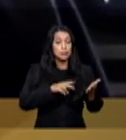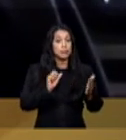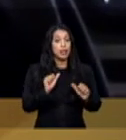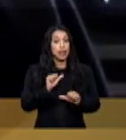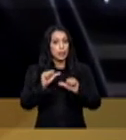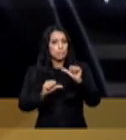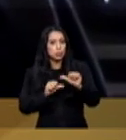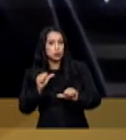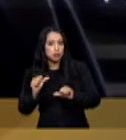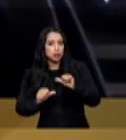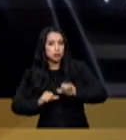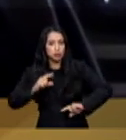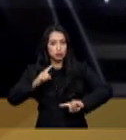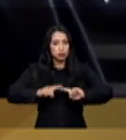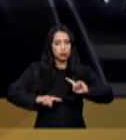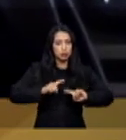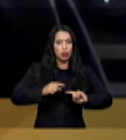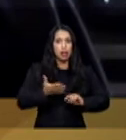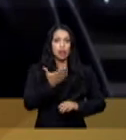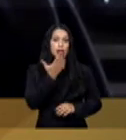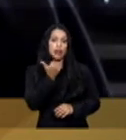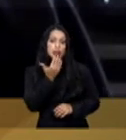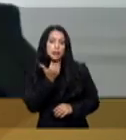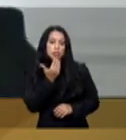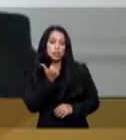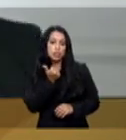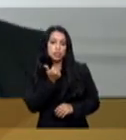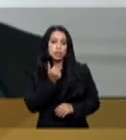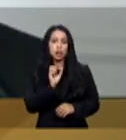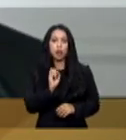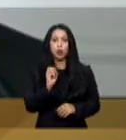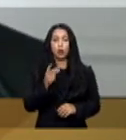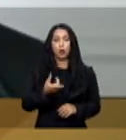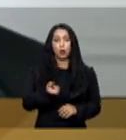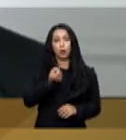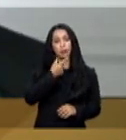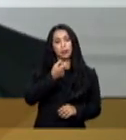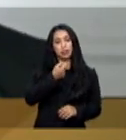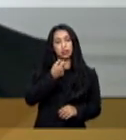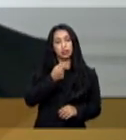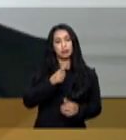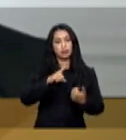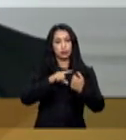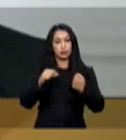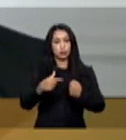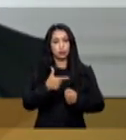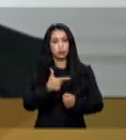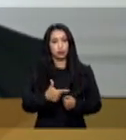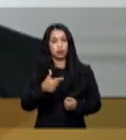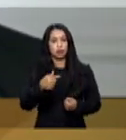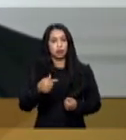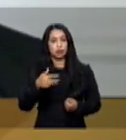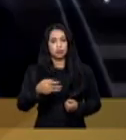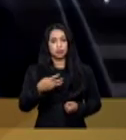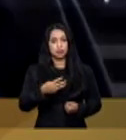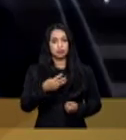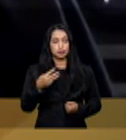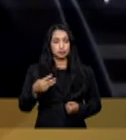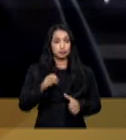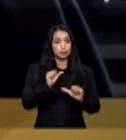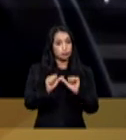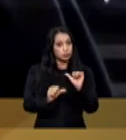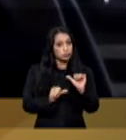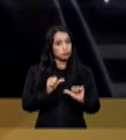Alteração de substância alimentícia ou medicinal. Artigo 273.